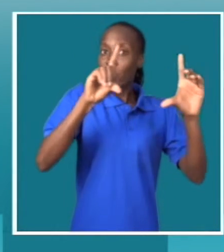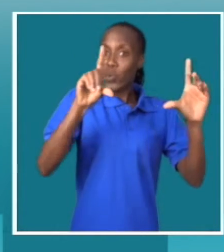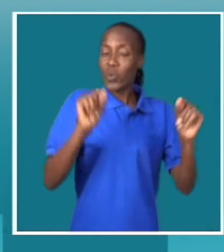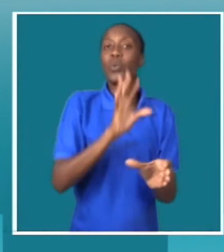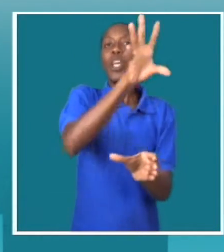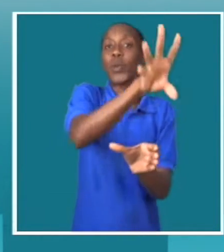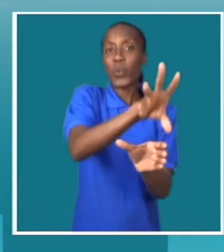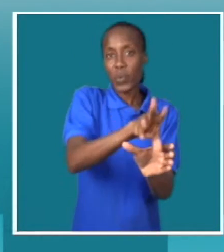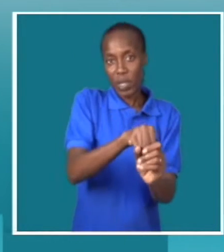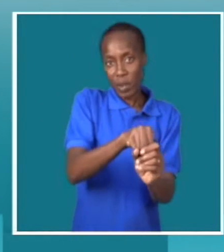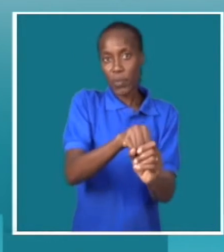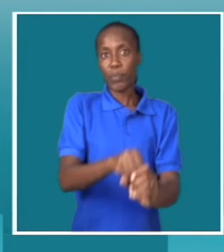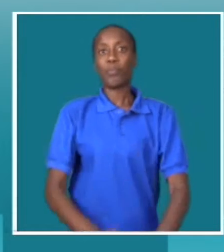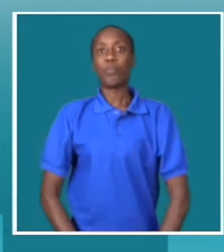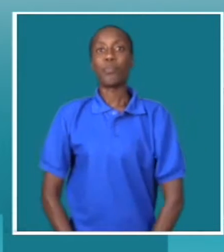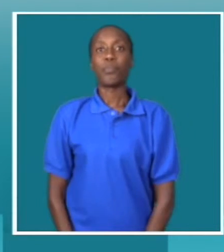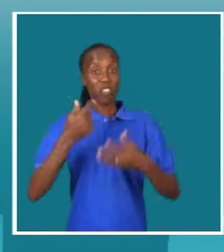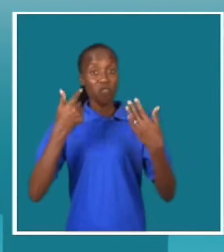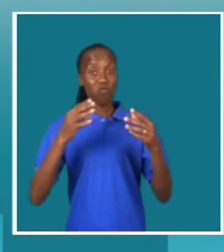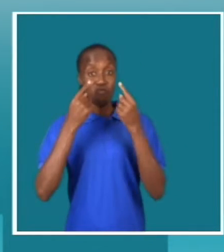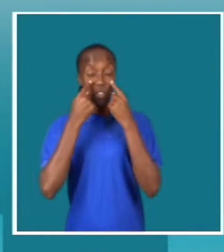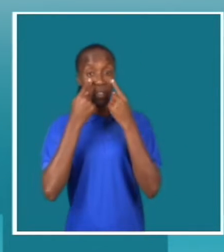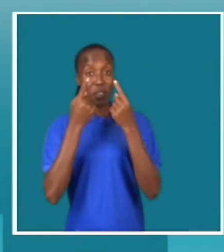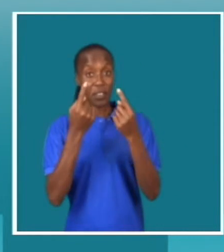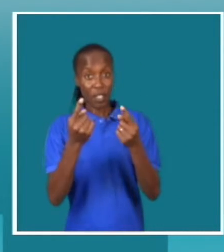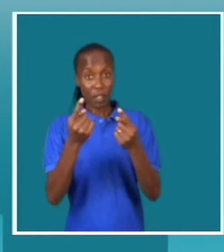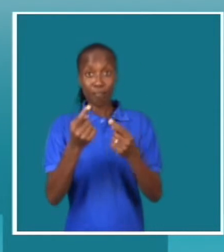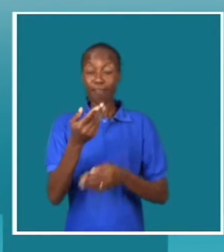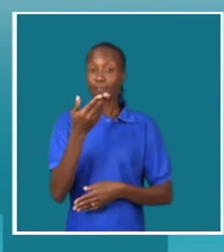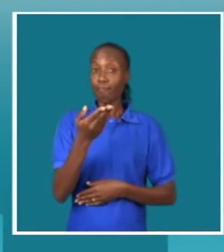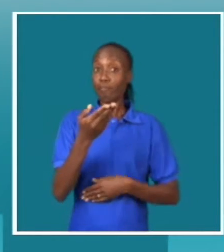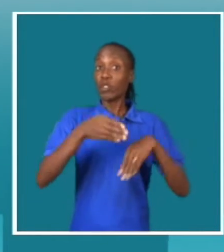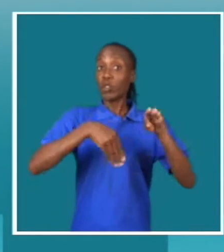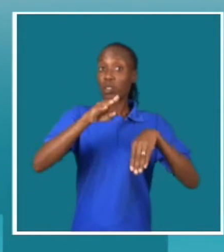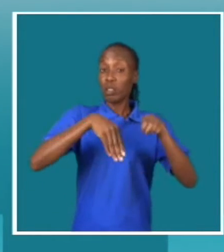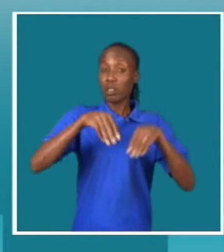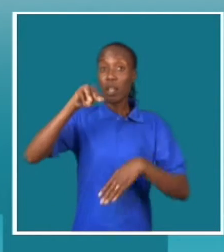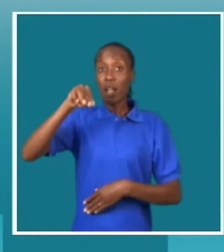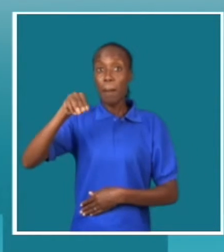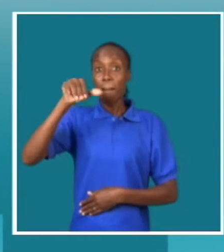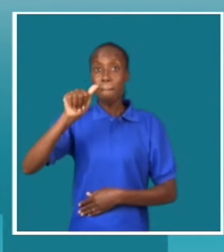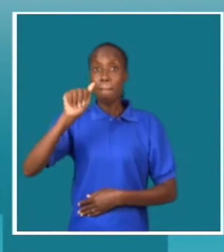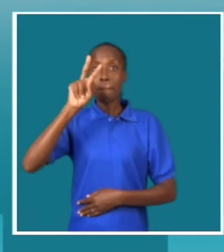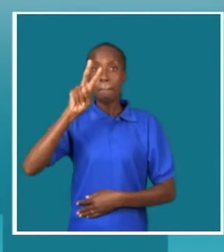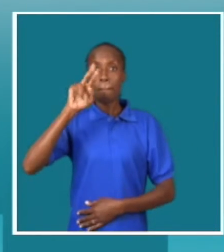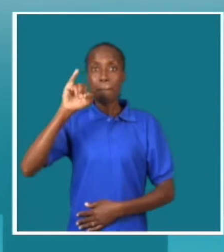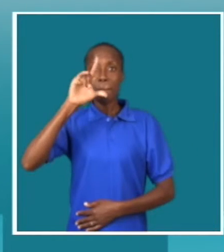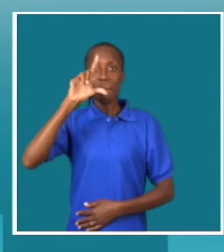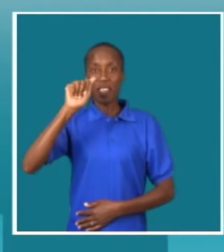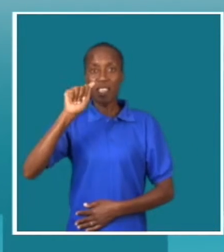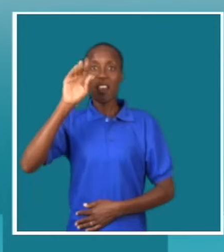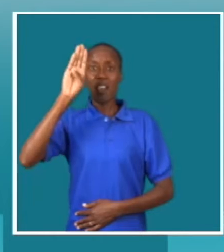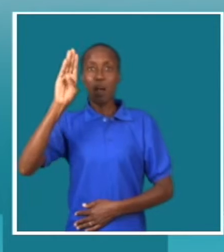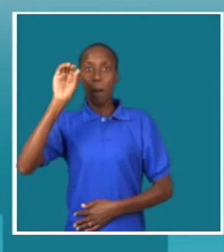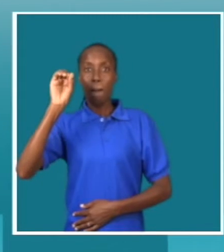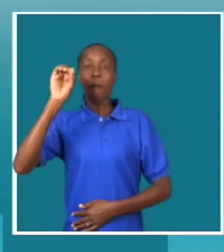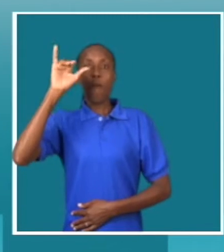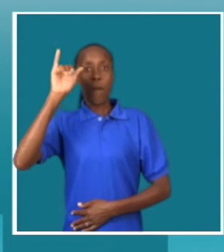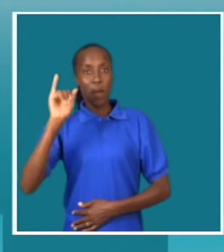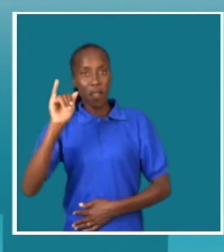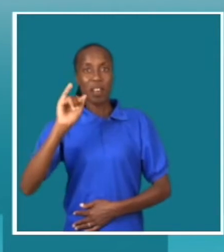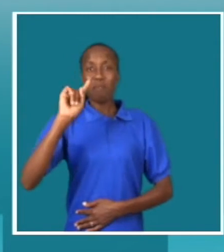inserir a componente da inclusão. Eu venho assistindo o torneio Vila Boy, desde